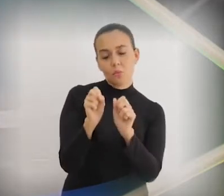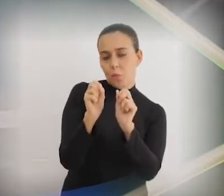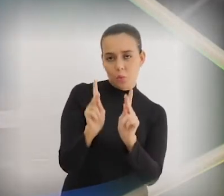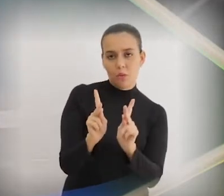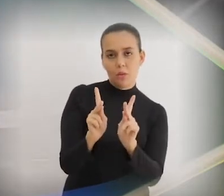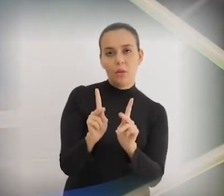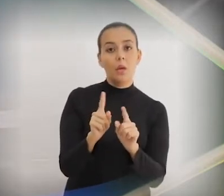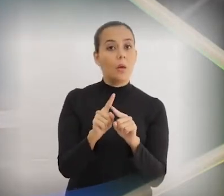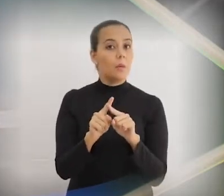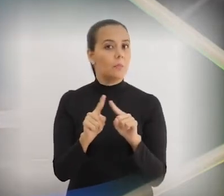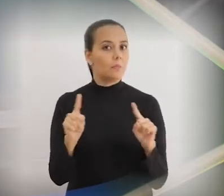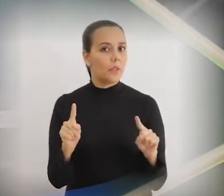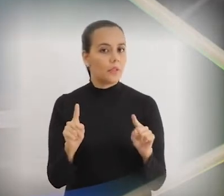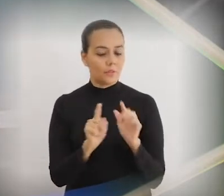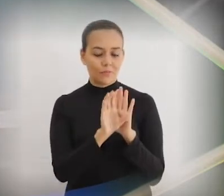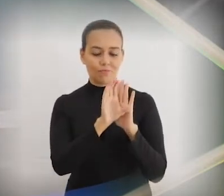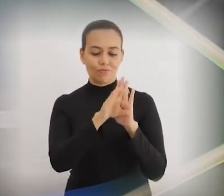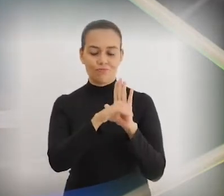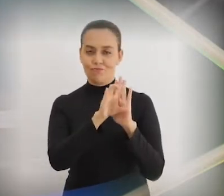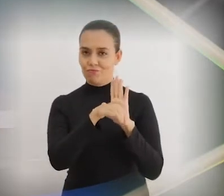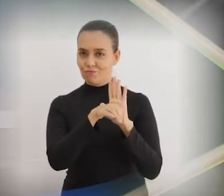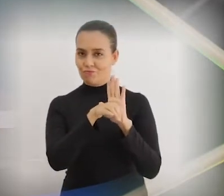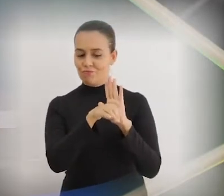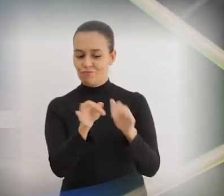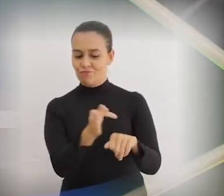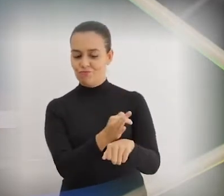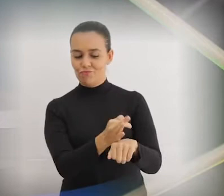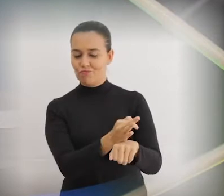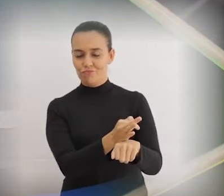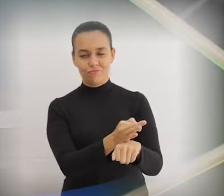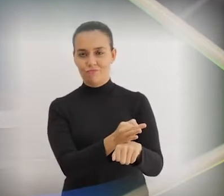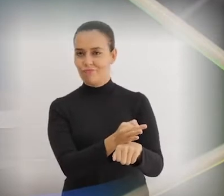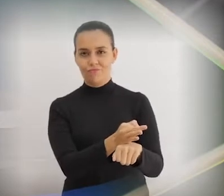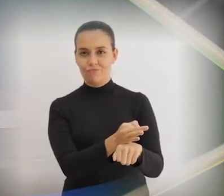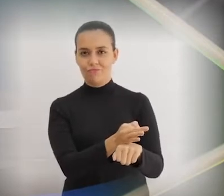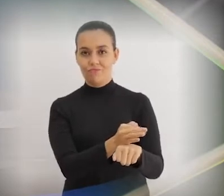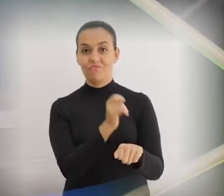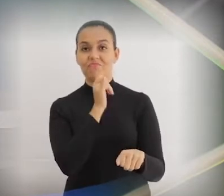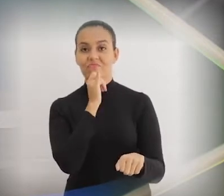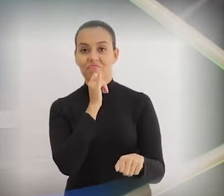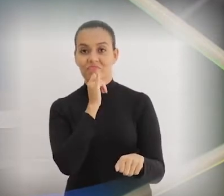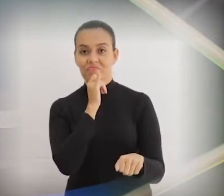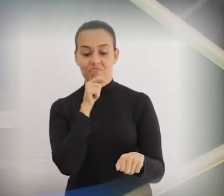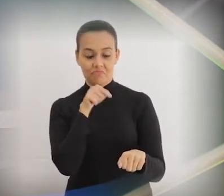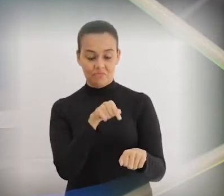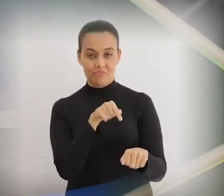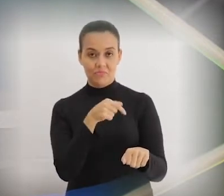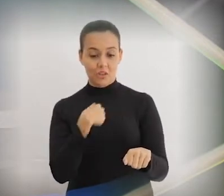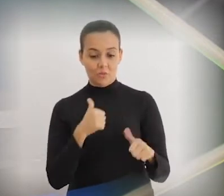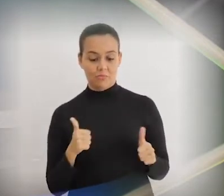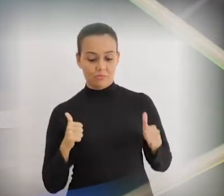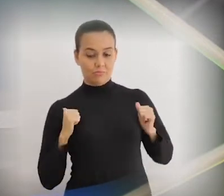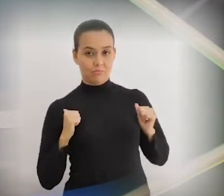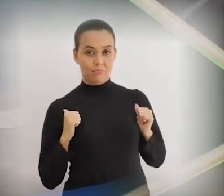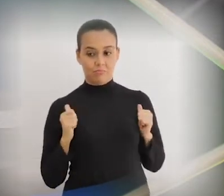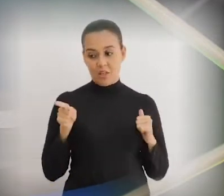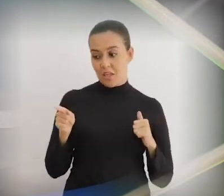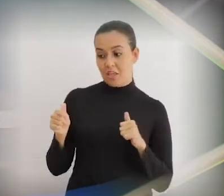mas o conceito não é tolerância. Tolerância significa eu me isolo, fico na minha, tu ficas na tua,